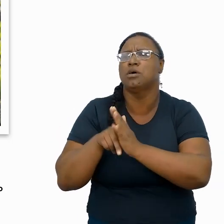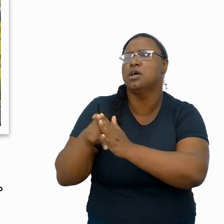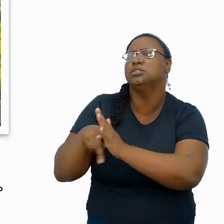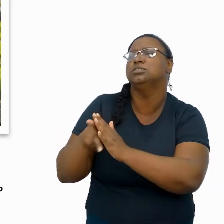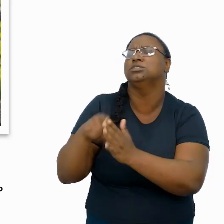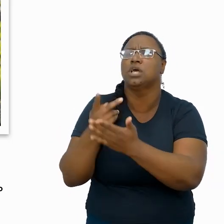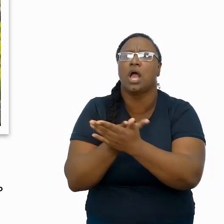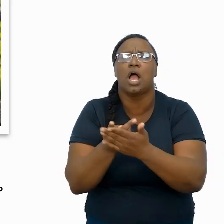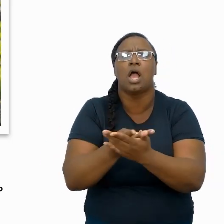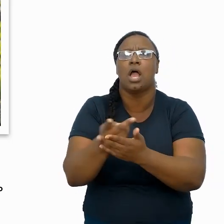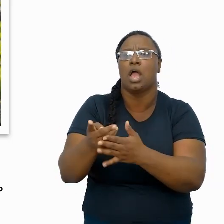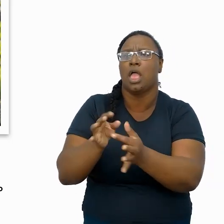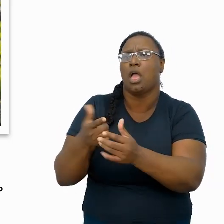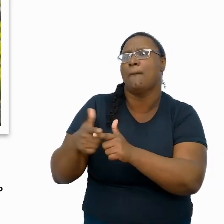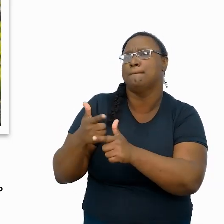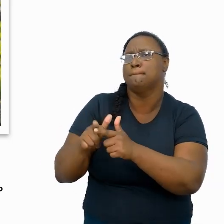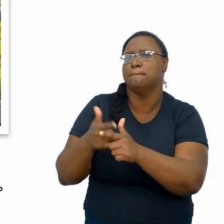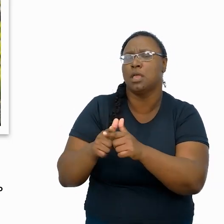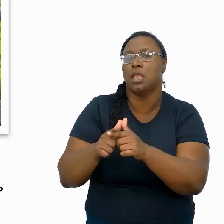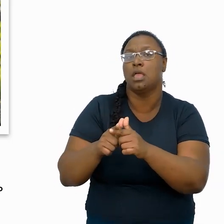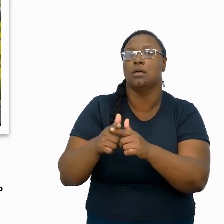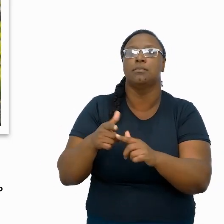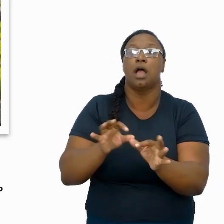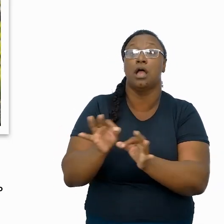propor soluções para algum problema